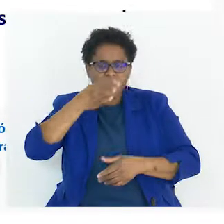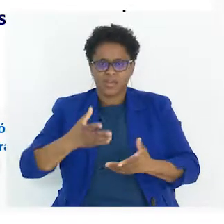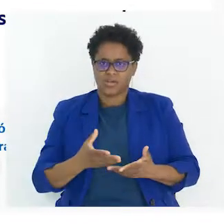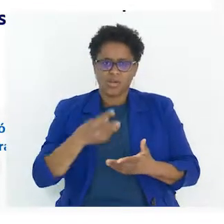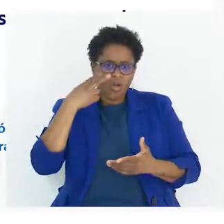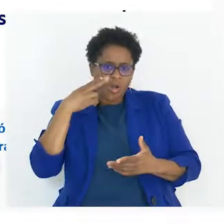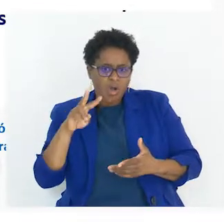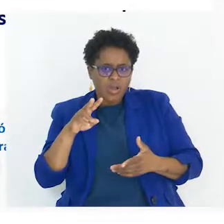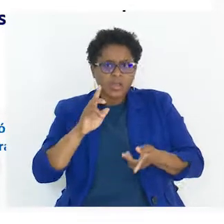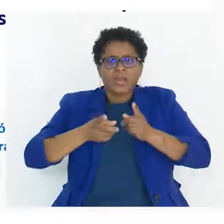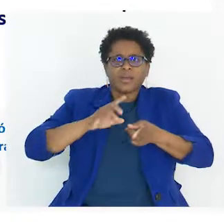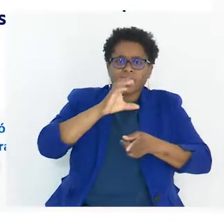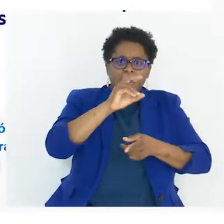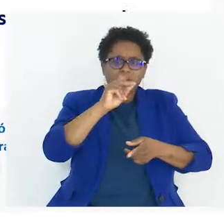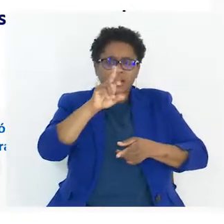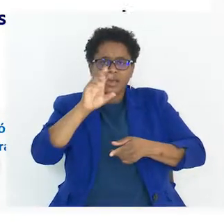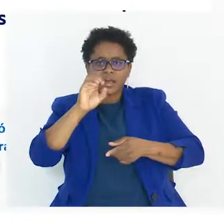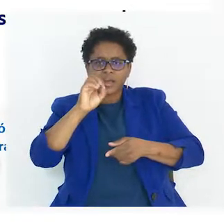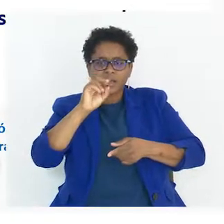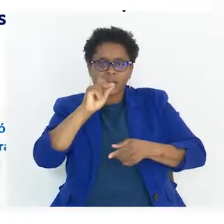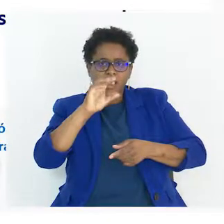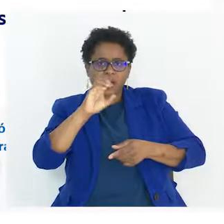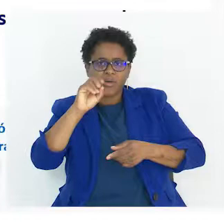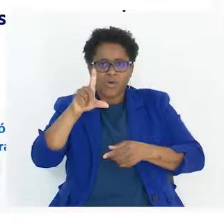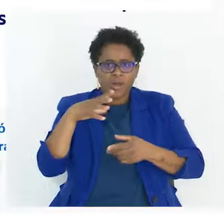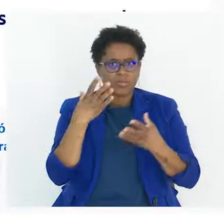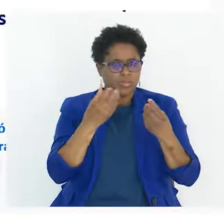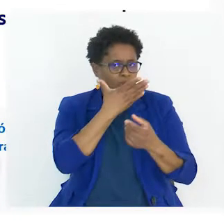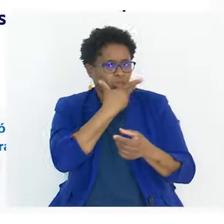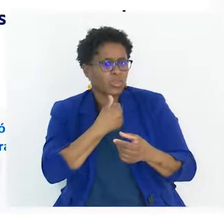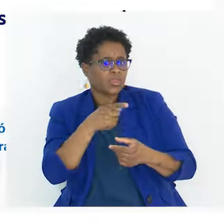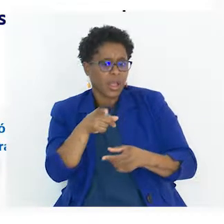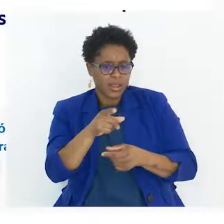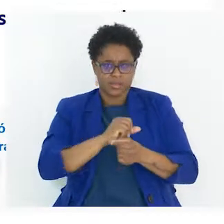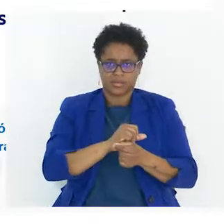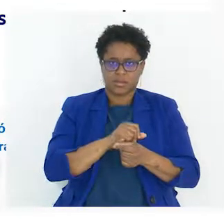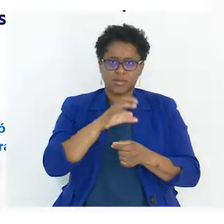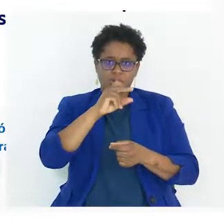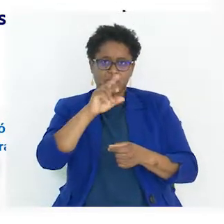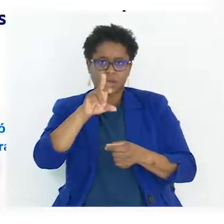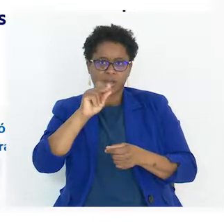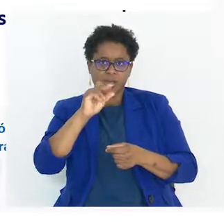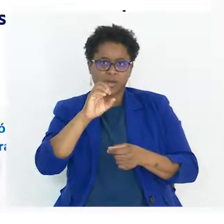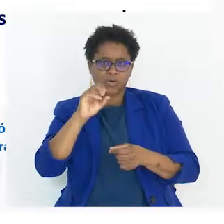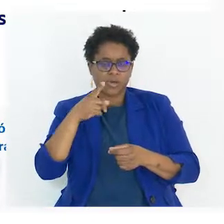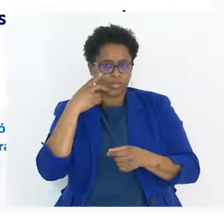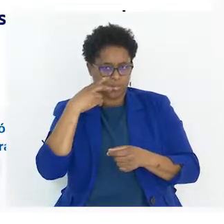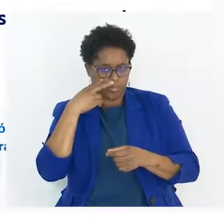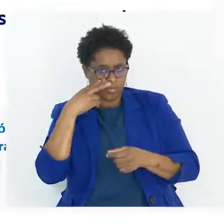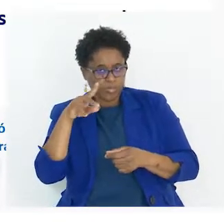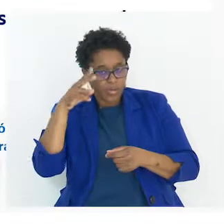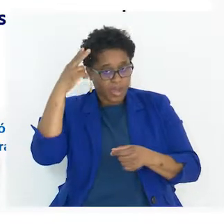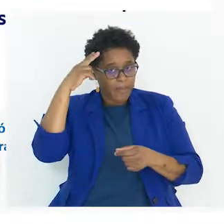e disseram: "Olha que caracol tão bonito que está ali." O caracol mostrou a